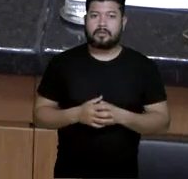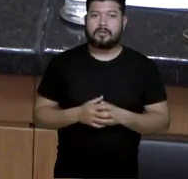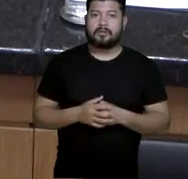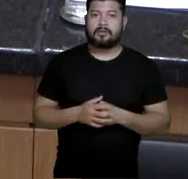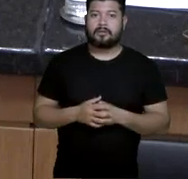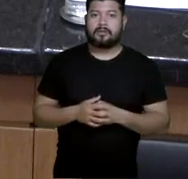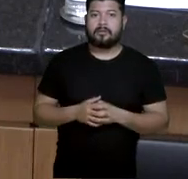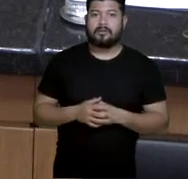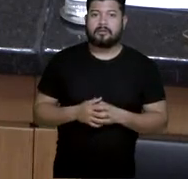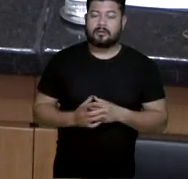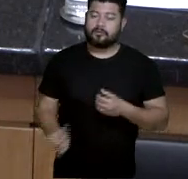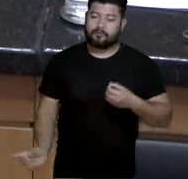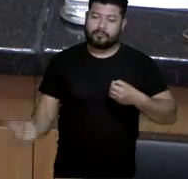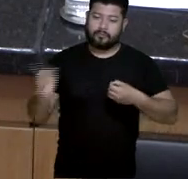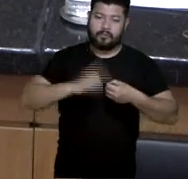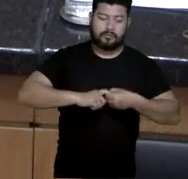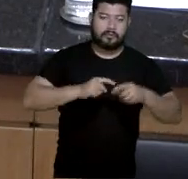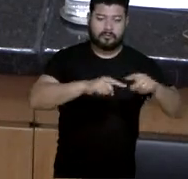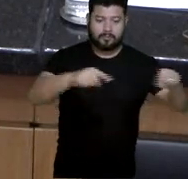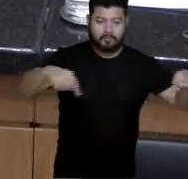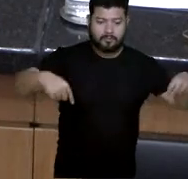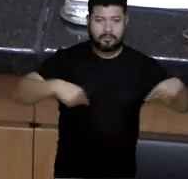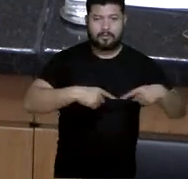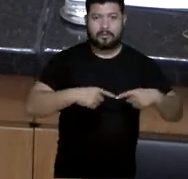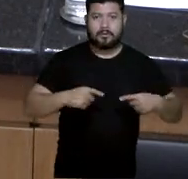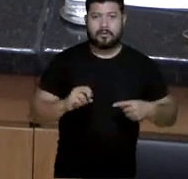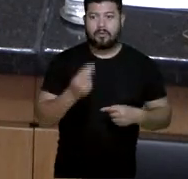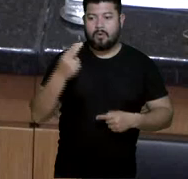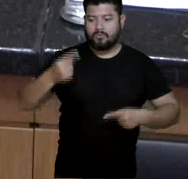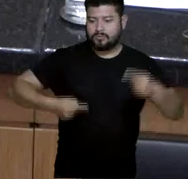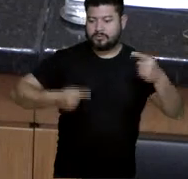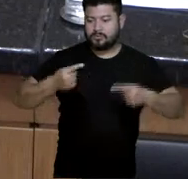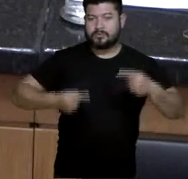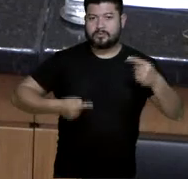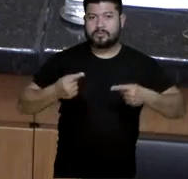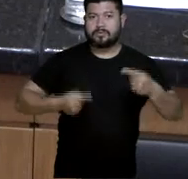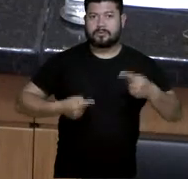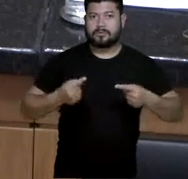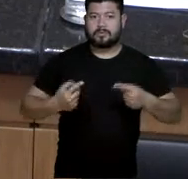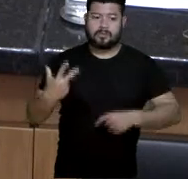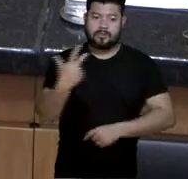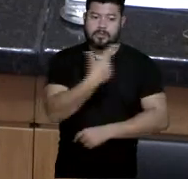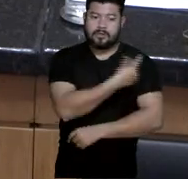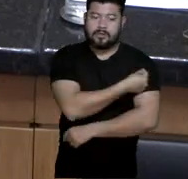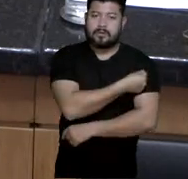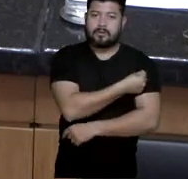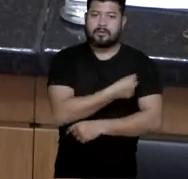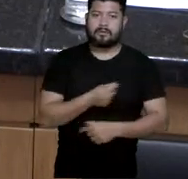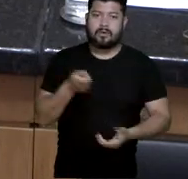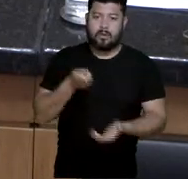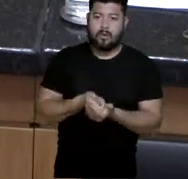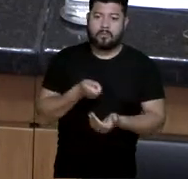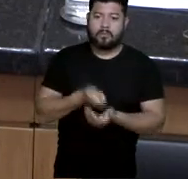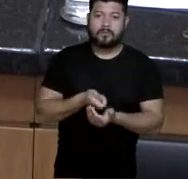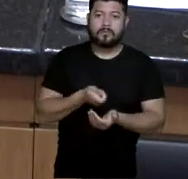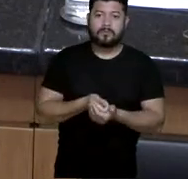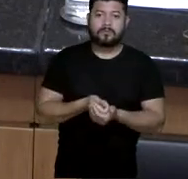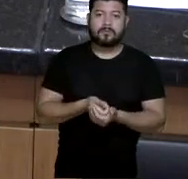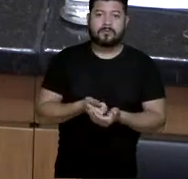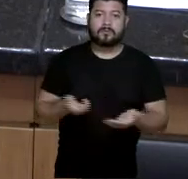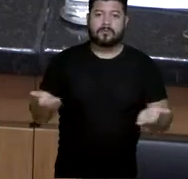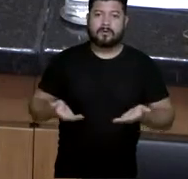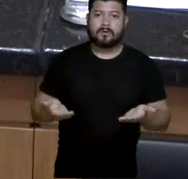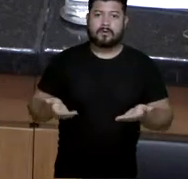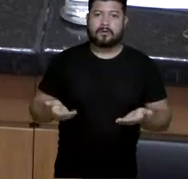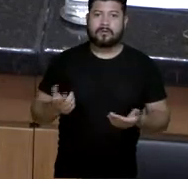optar, queriam discutir a questão da vacina como obrigatoriedade, nesses a